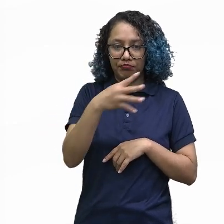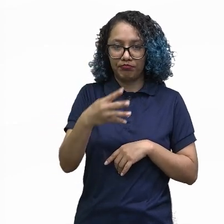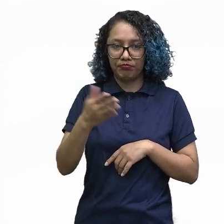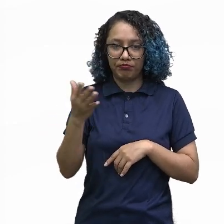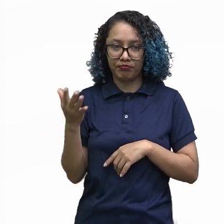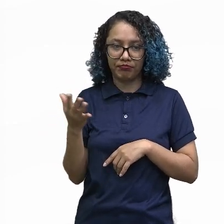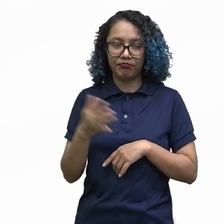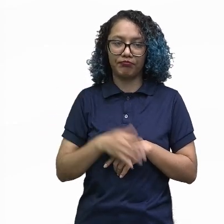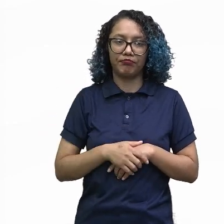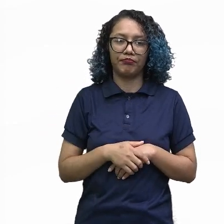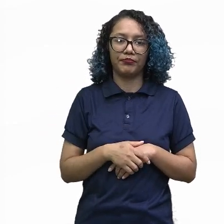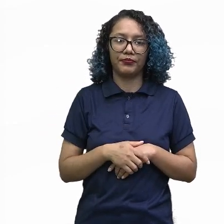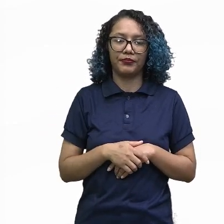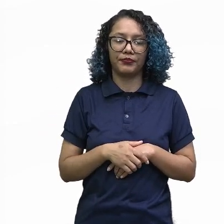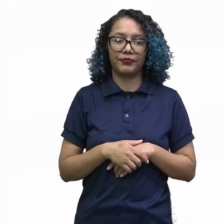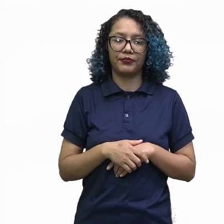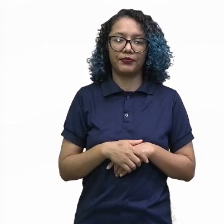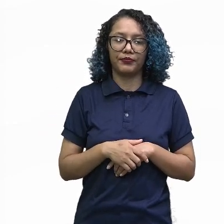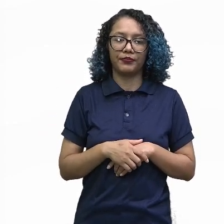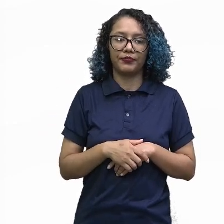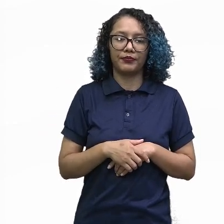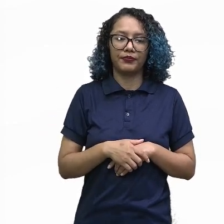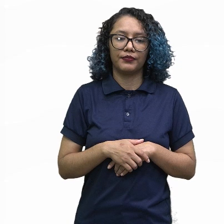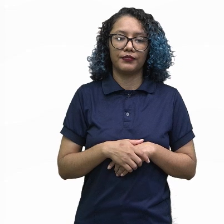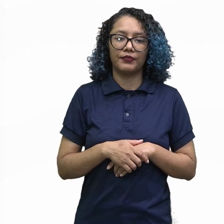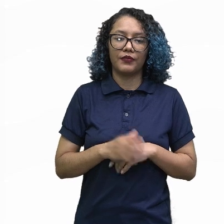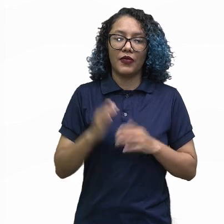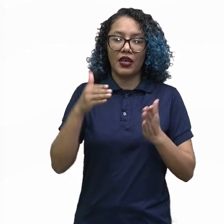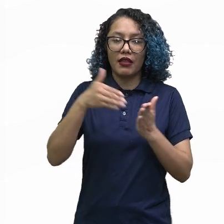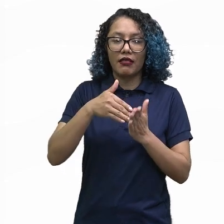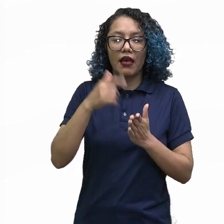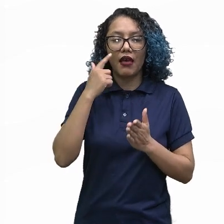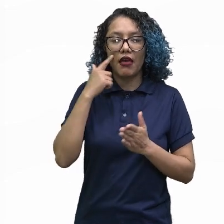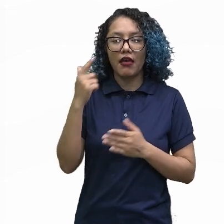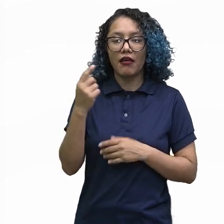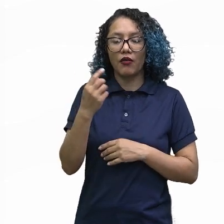bem, né, até o valor de